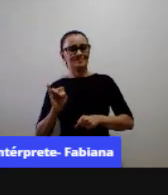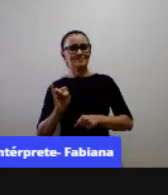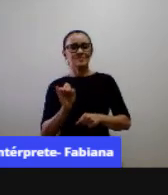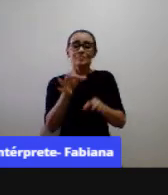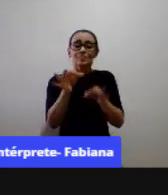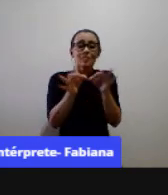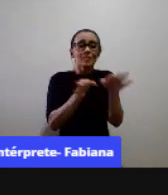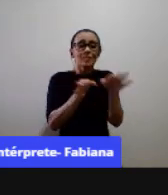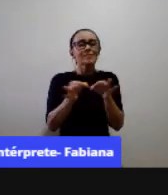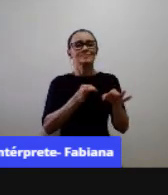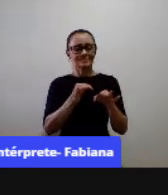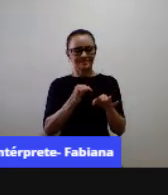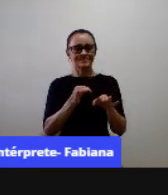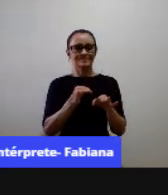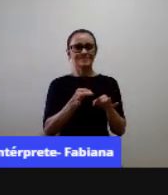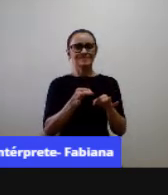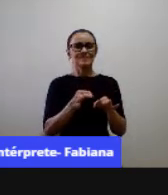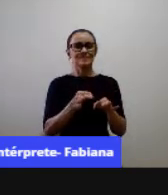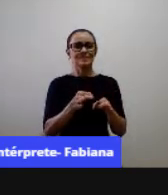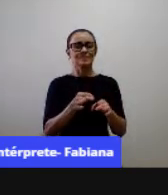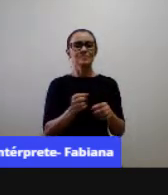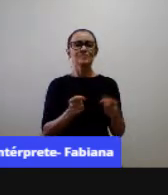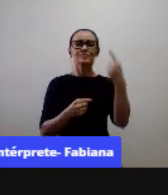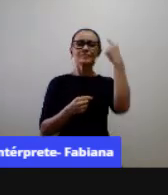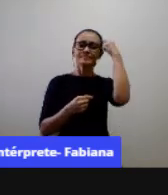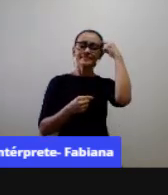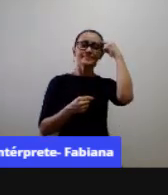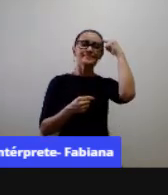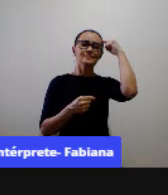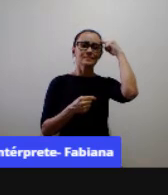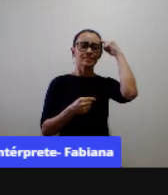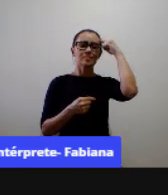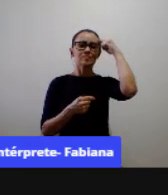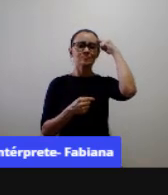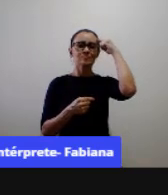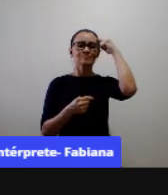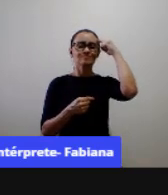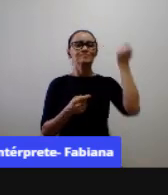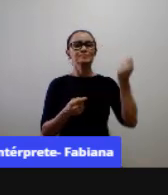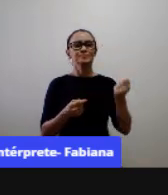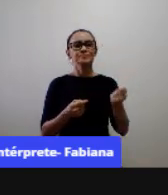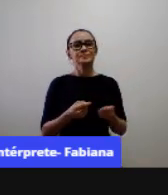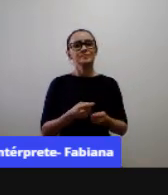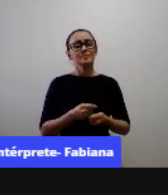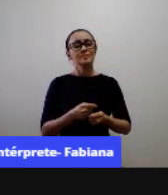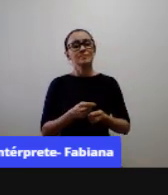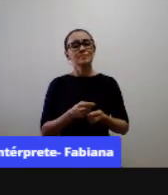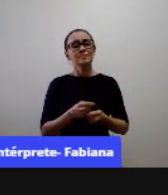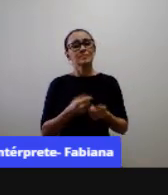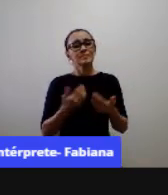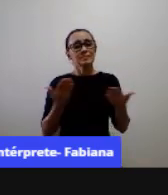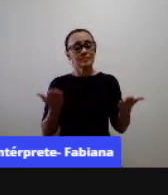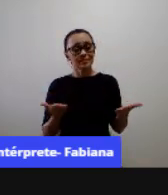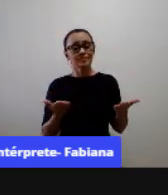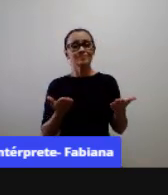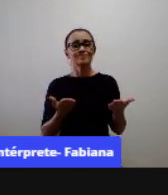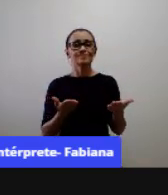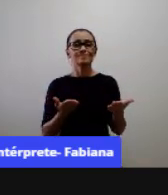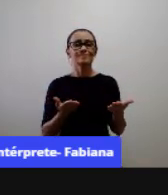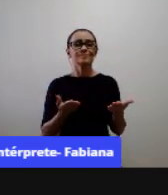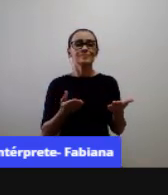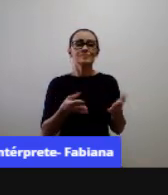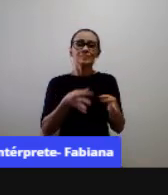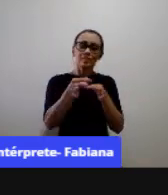reelaborado. Esse PEI foi repensado. E aí, esse PEI veio com uma nova